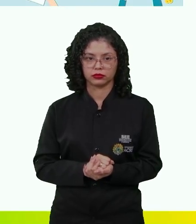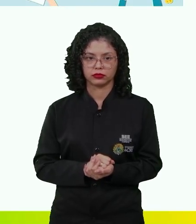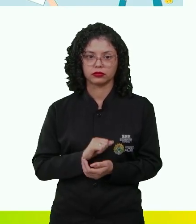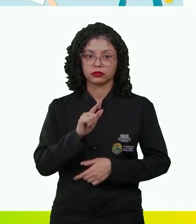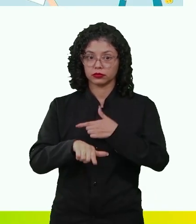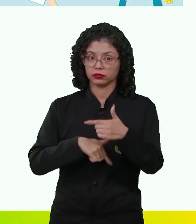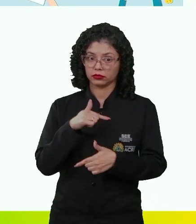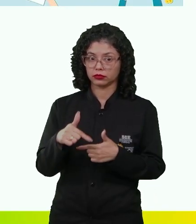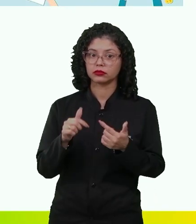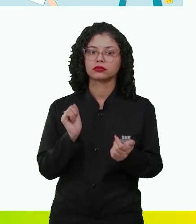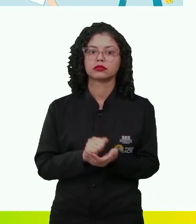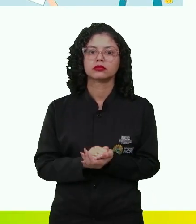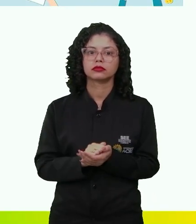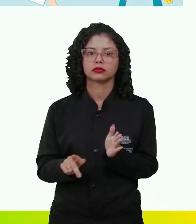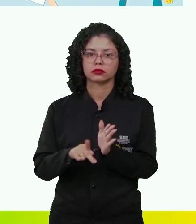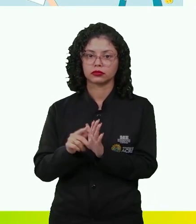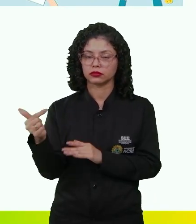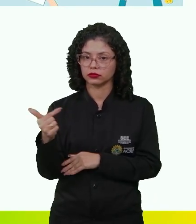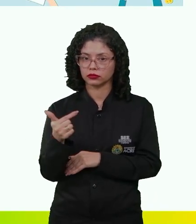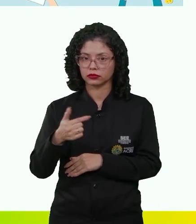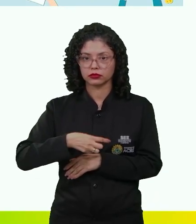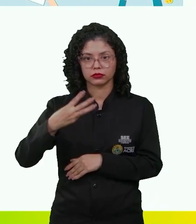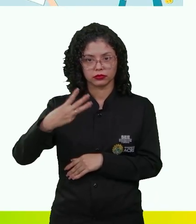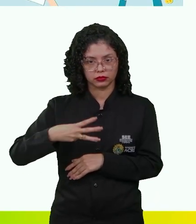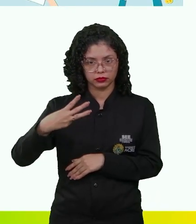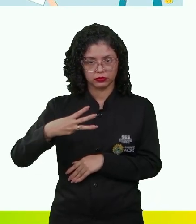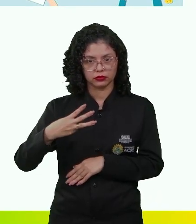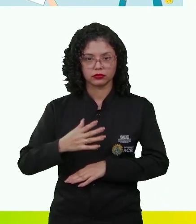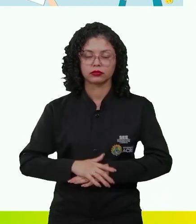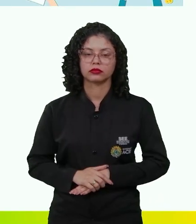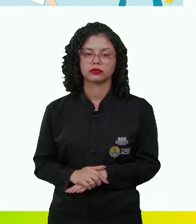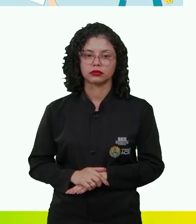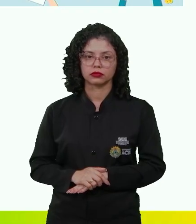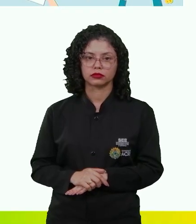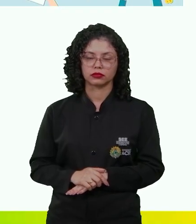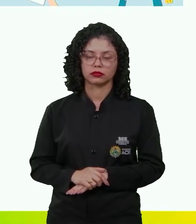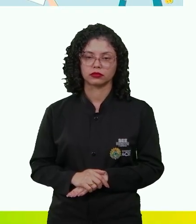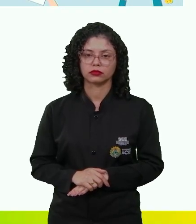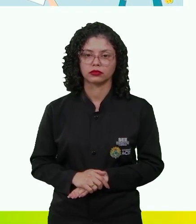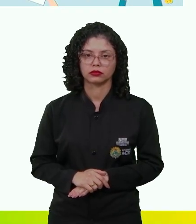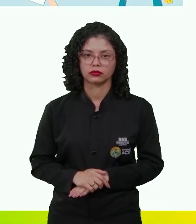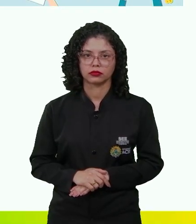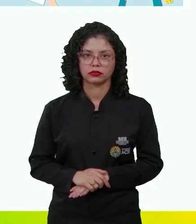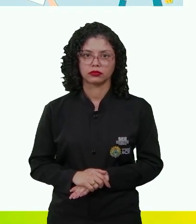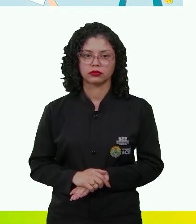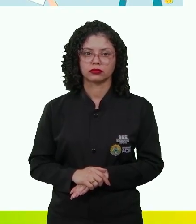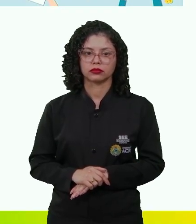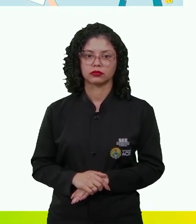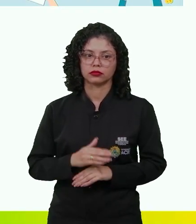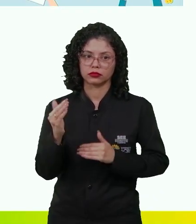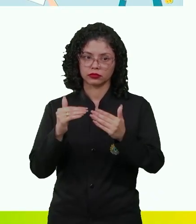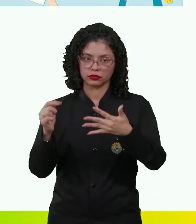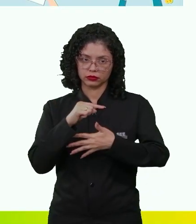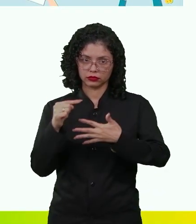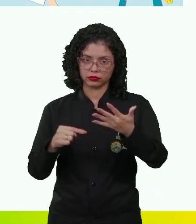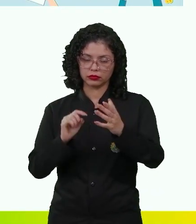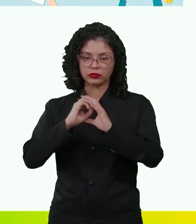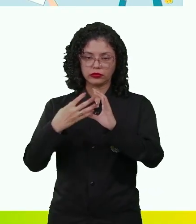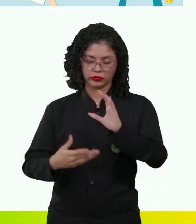ativa empregada principalmente nos setores secundários e terciários. Todas essas